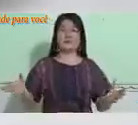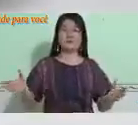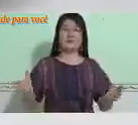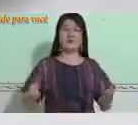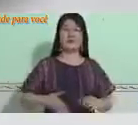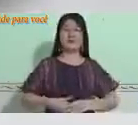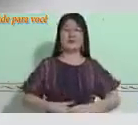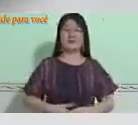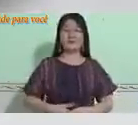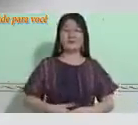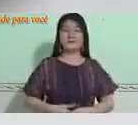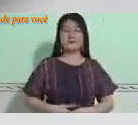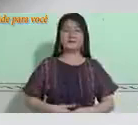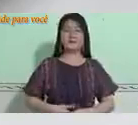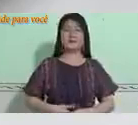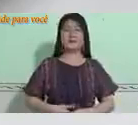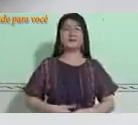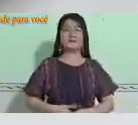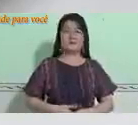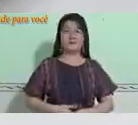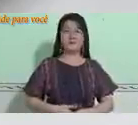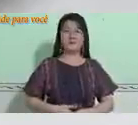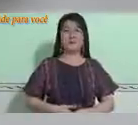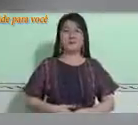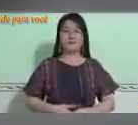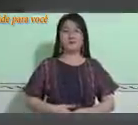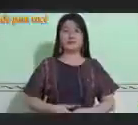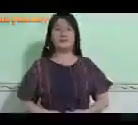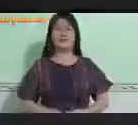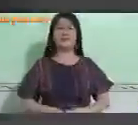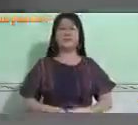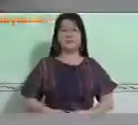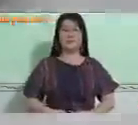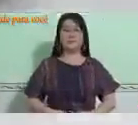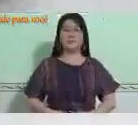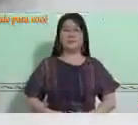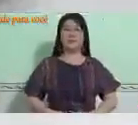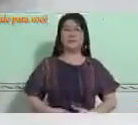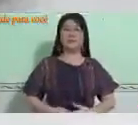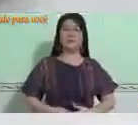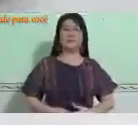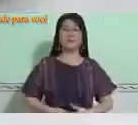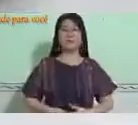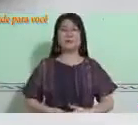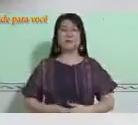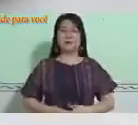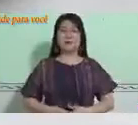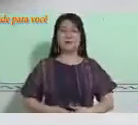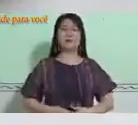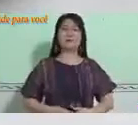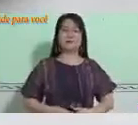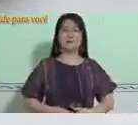Durante a consulta é importante informar ao médico há quanto tempo surgiu a sensação de formigamento ou se existem